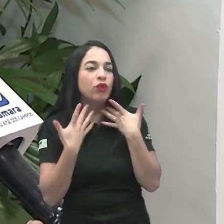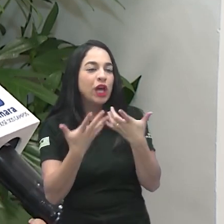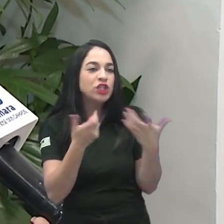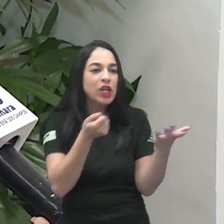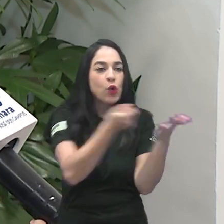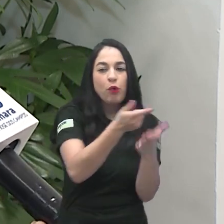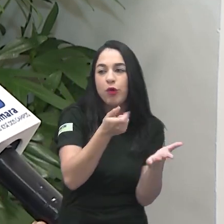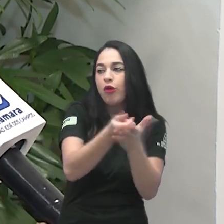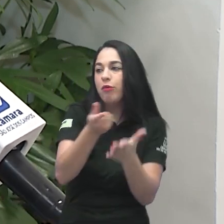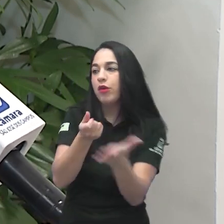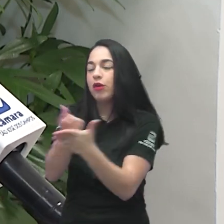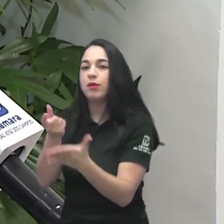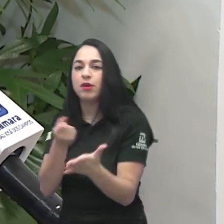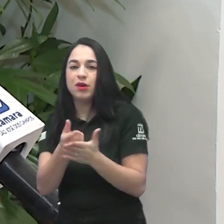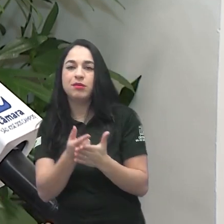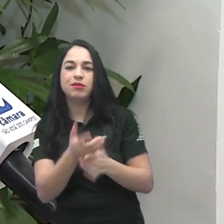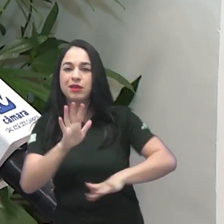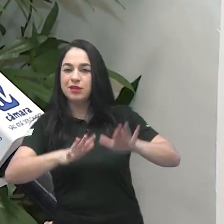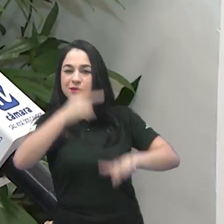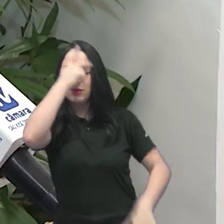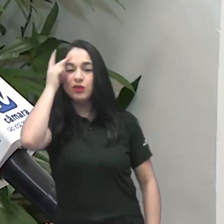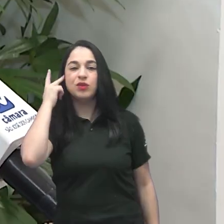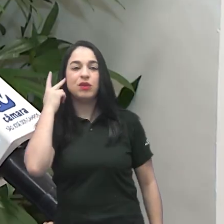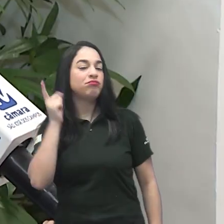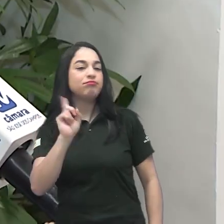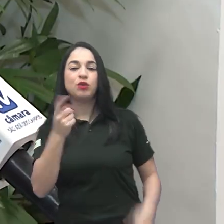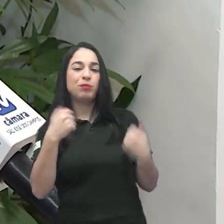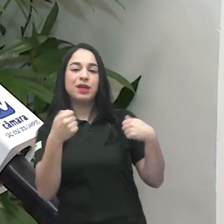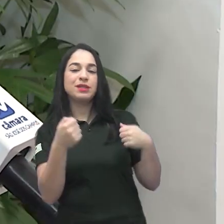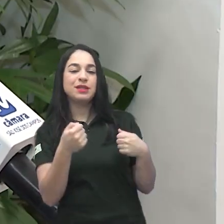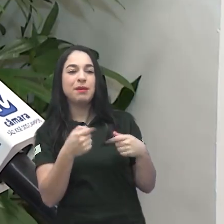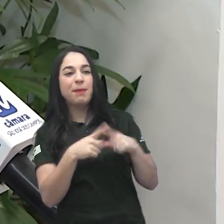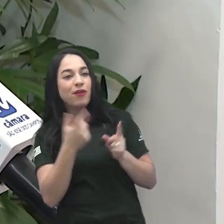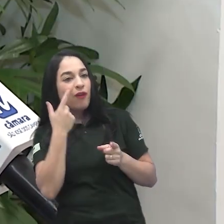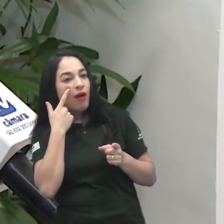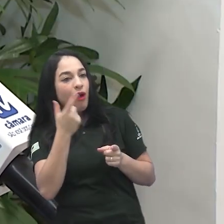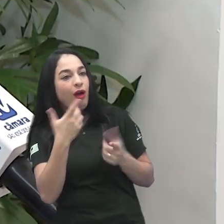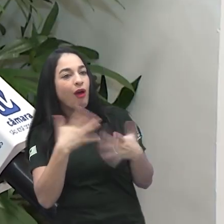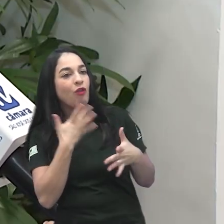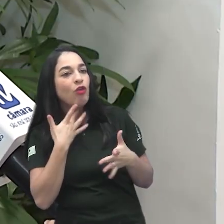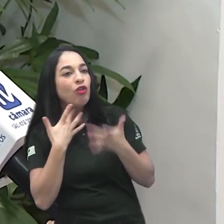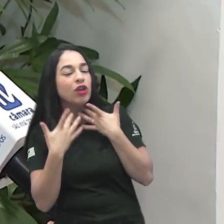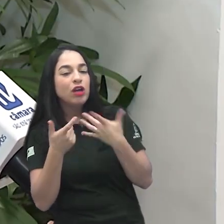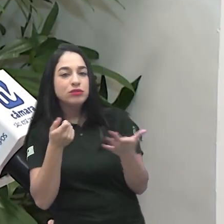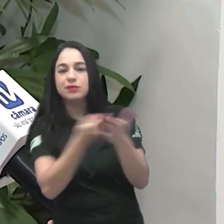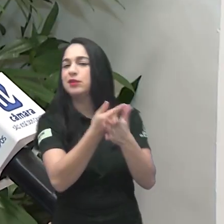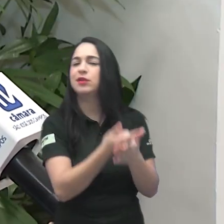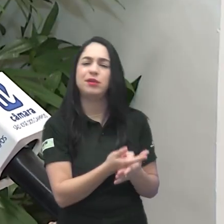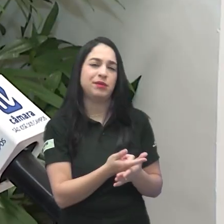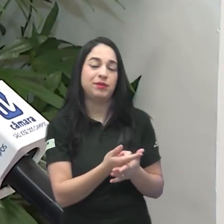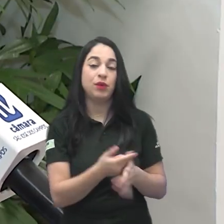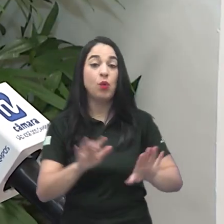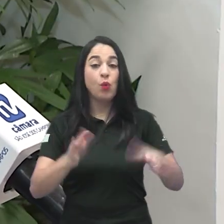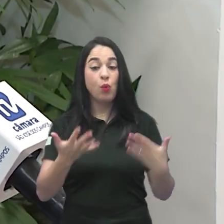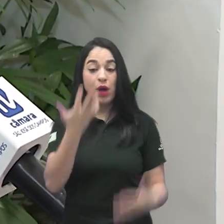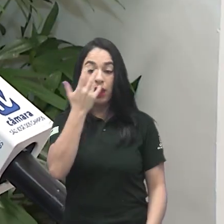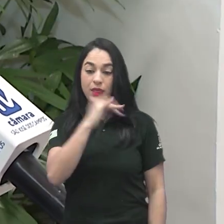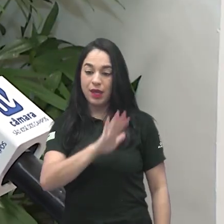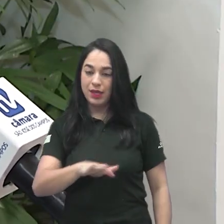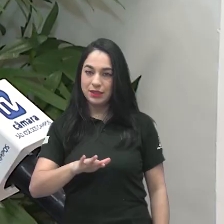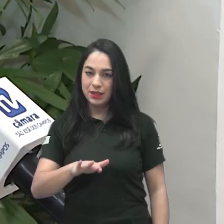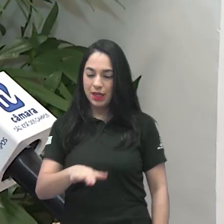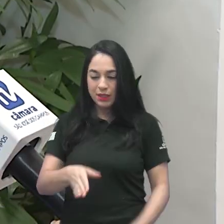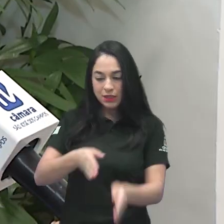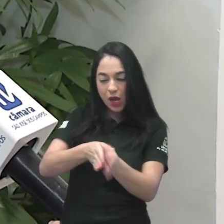patrocínios, muita divulgação de bens de consumo, e muitas vezes as pessoas compram por impulsão. Quando nós aconselhamos